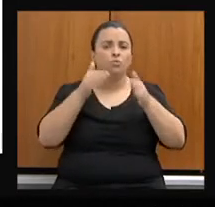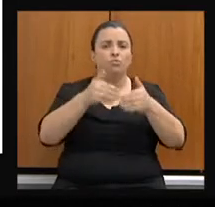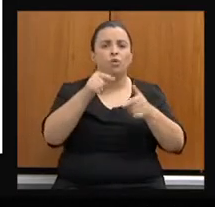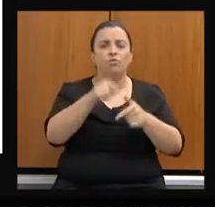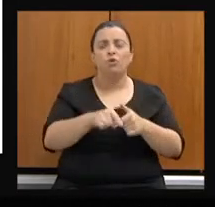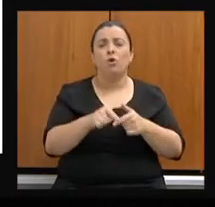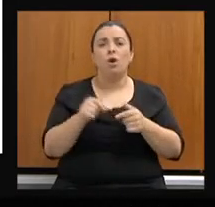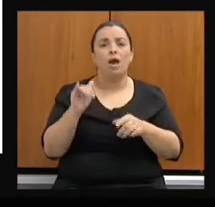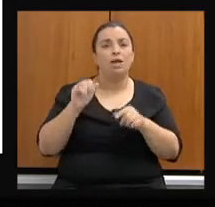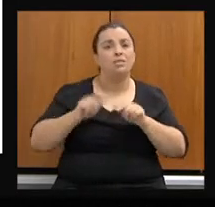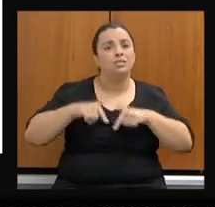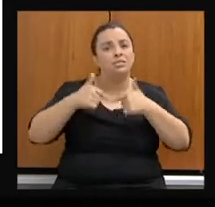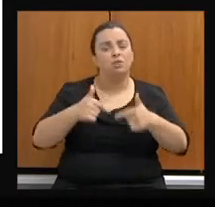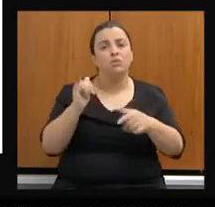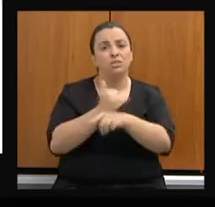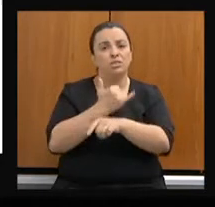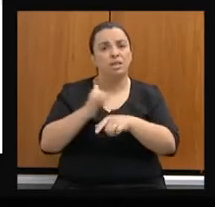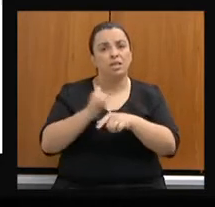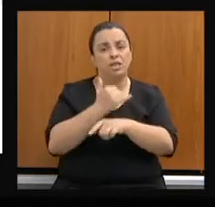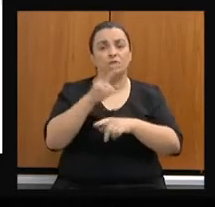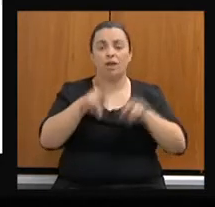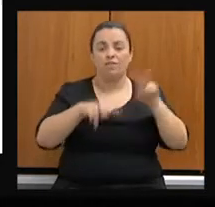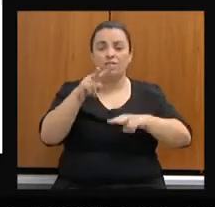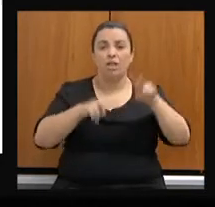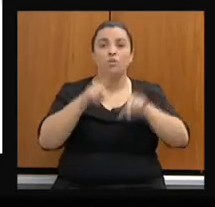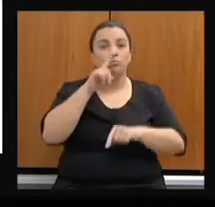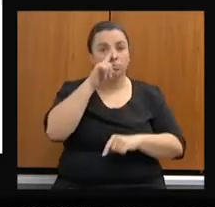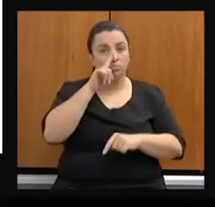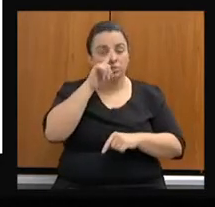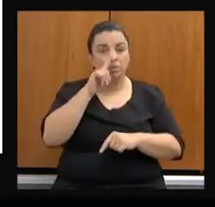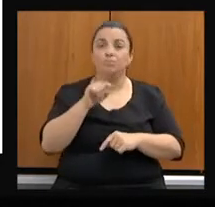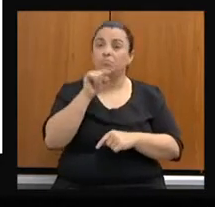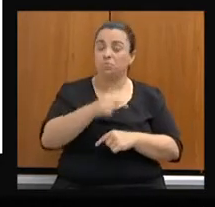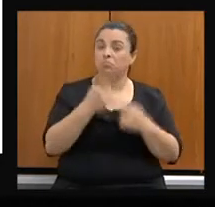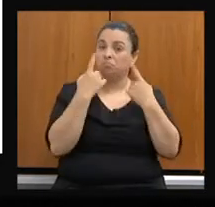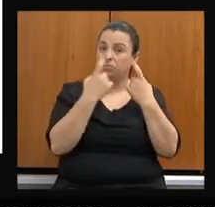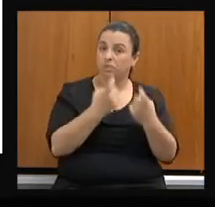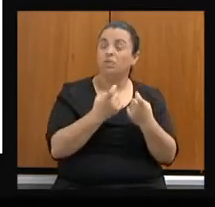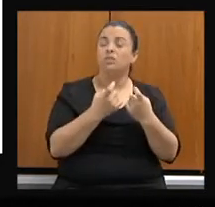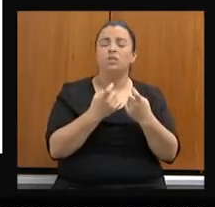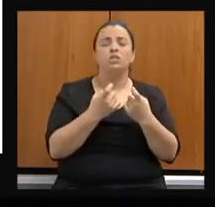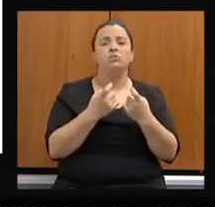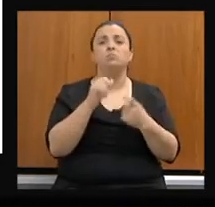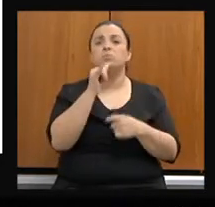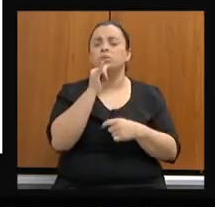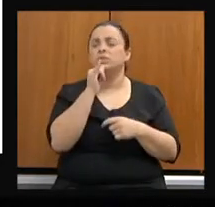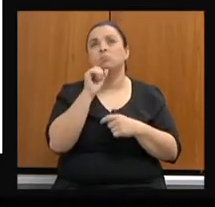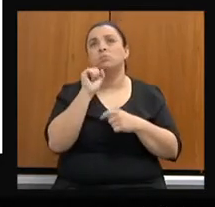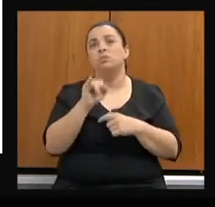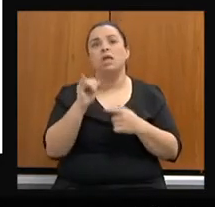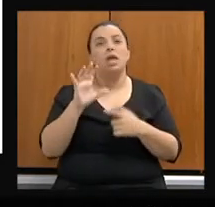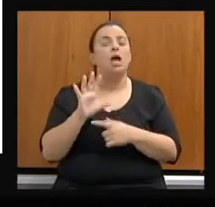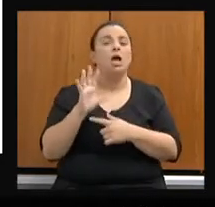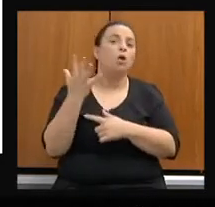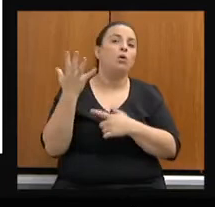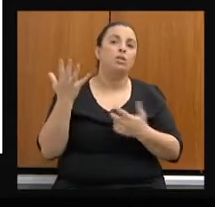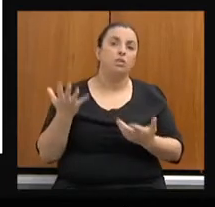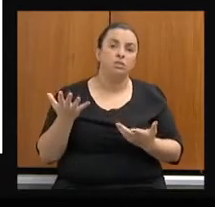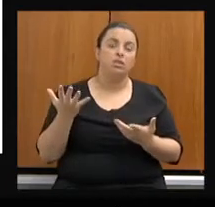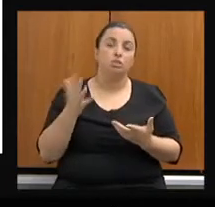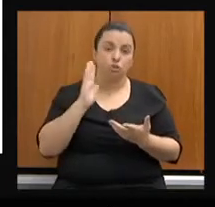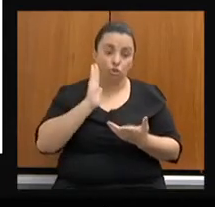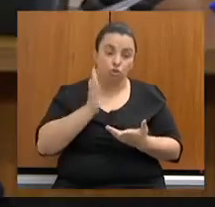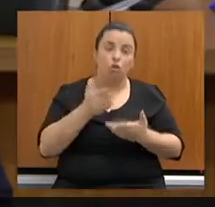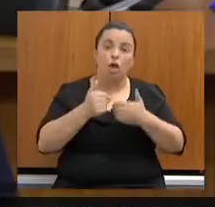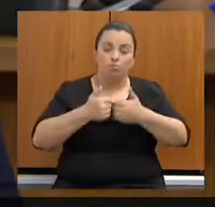estratégicas fundamentais em análise de risco país uma coisa muito interessante que quando tiver e já em